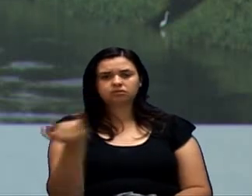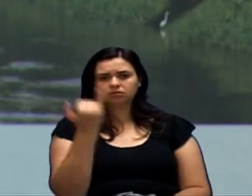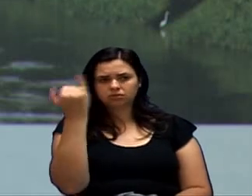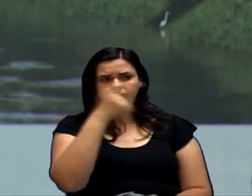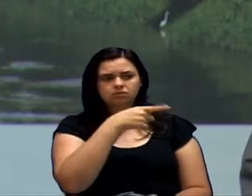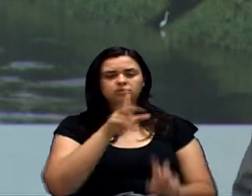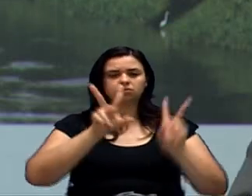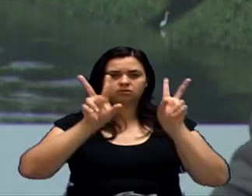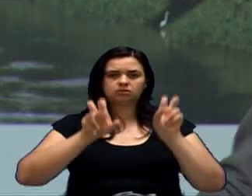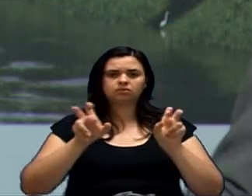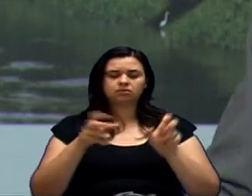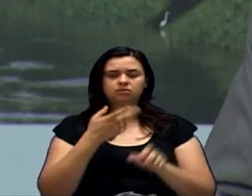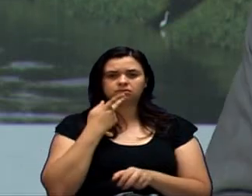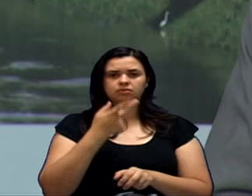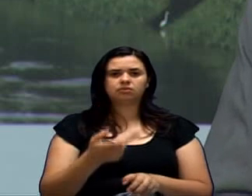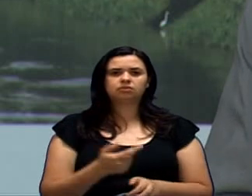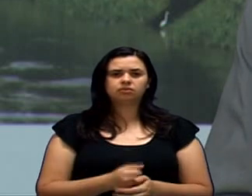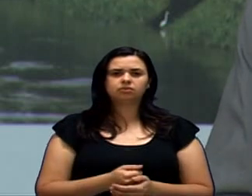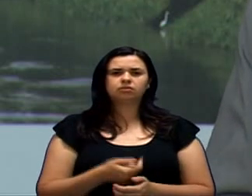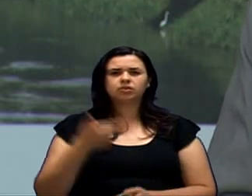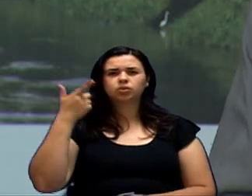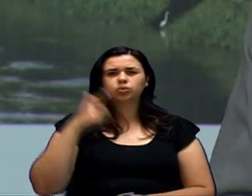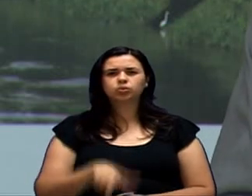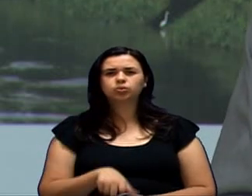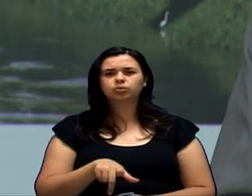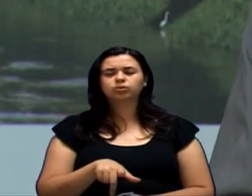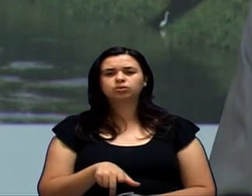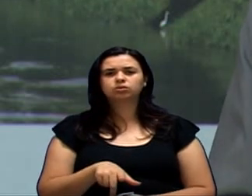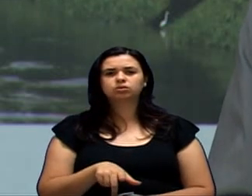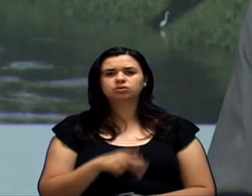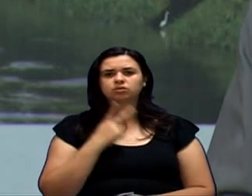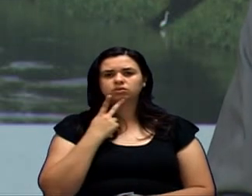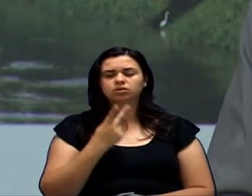questão. Qual outro assunto que foi colocado também?